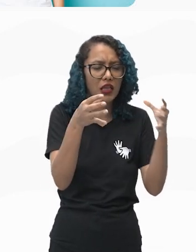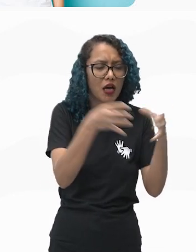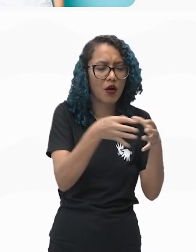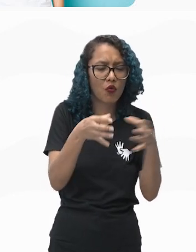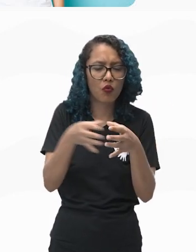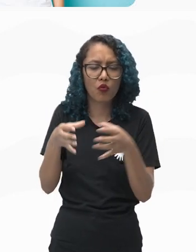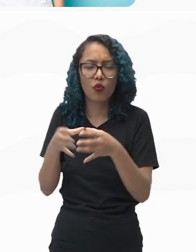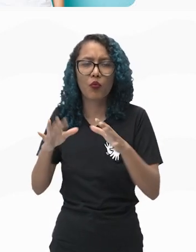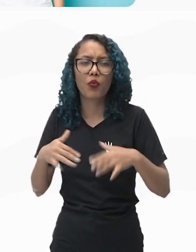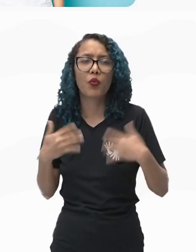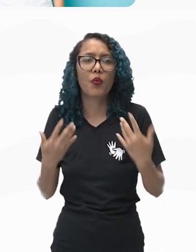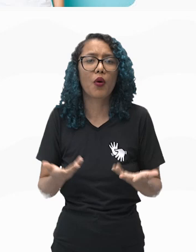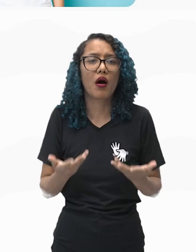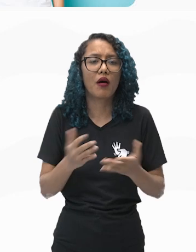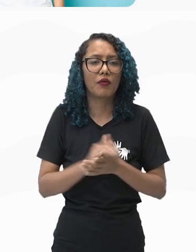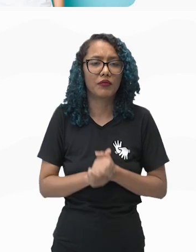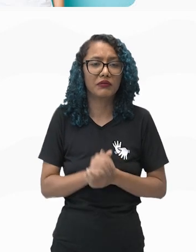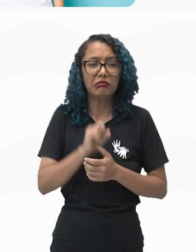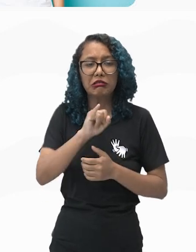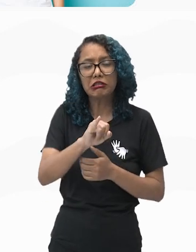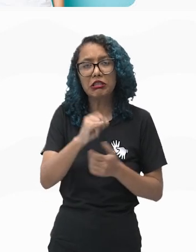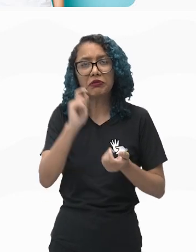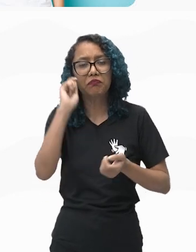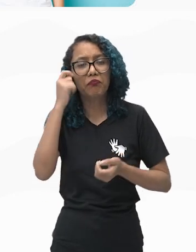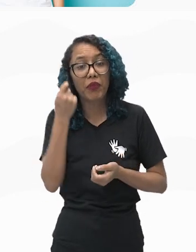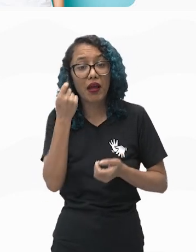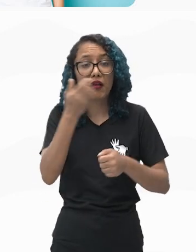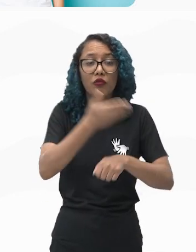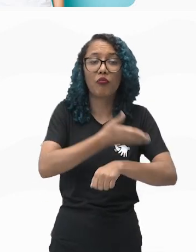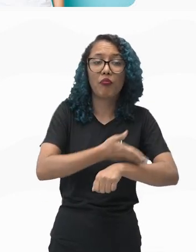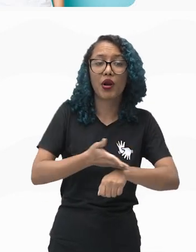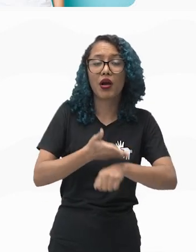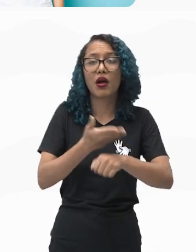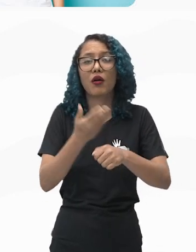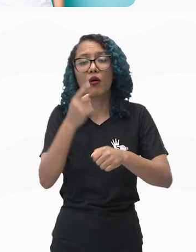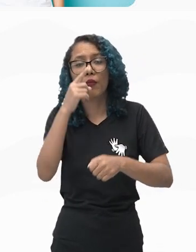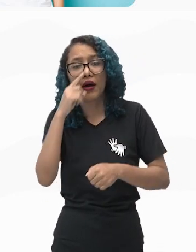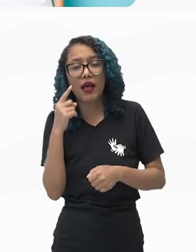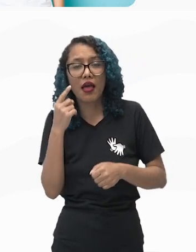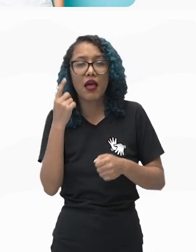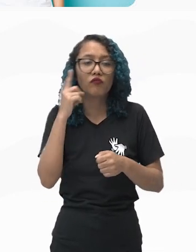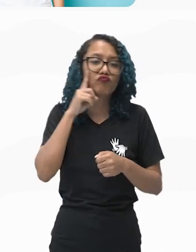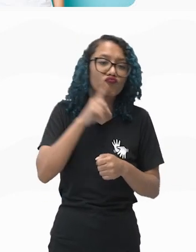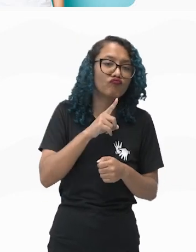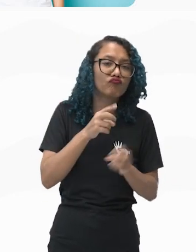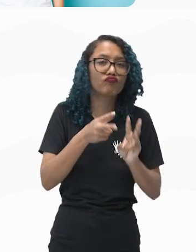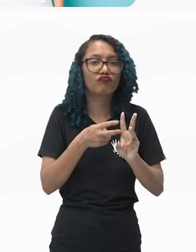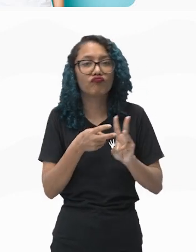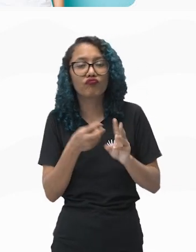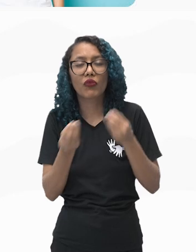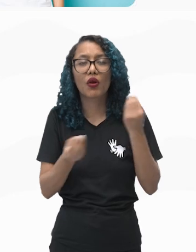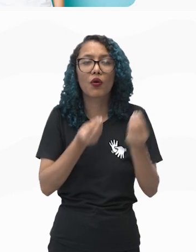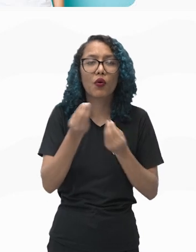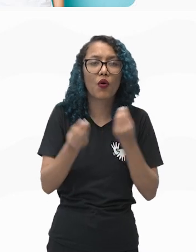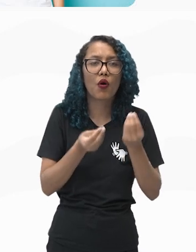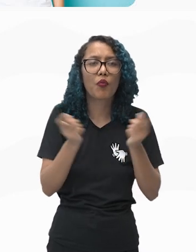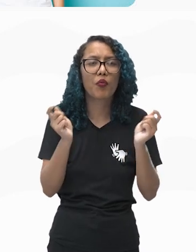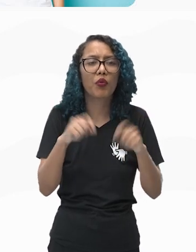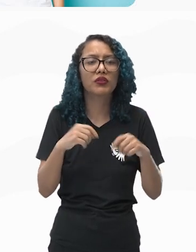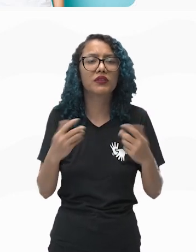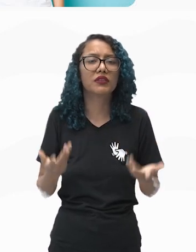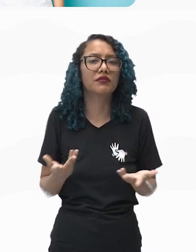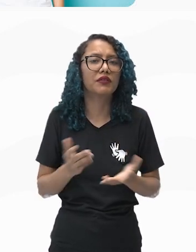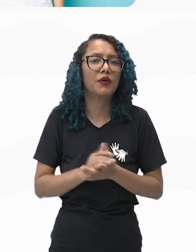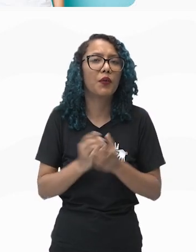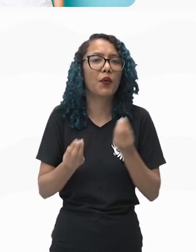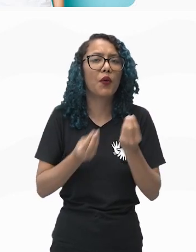que você é amarelo, ou que eu sou pardo, ou que o professor Gerson pode ser indígena? Como isso é